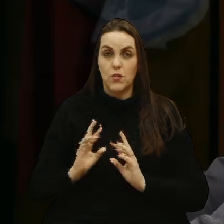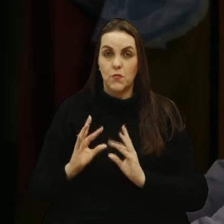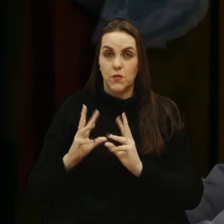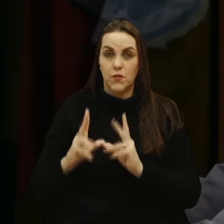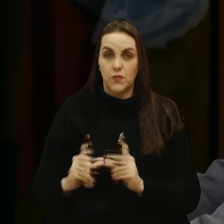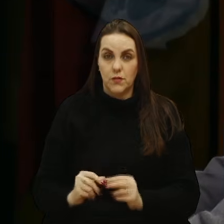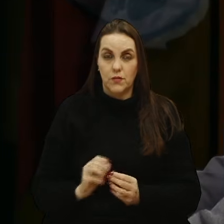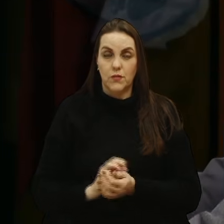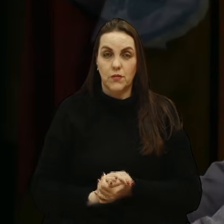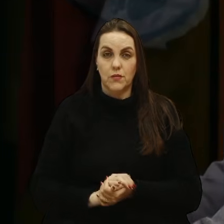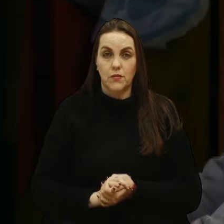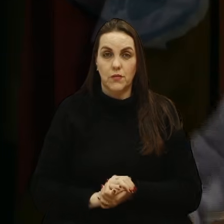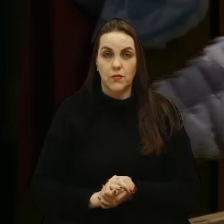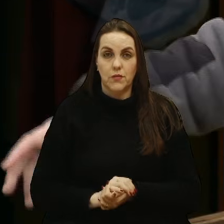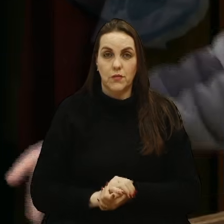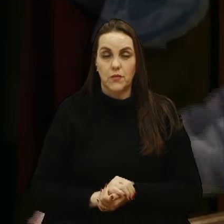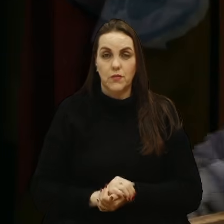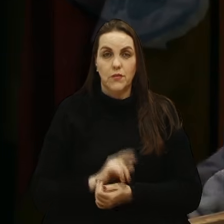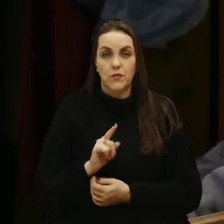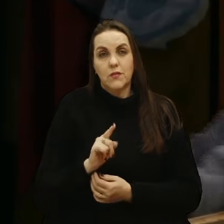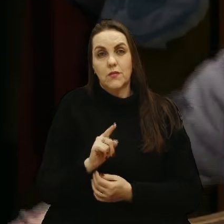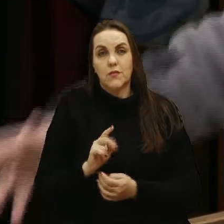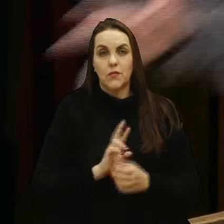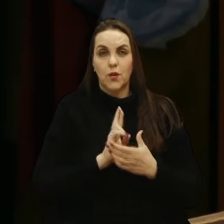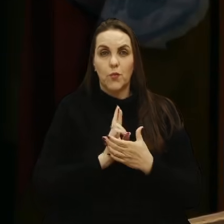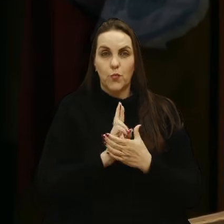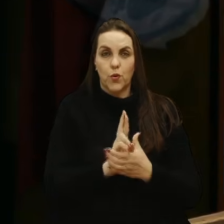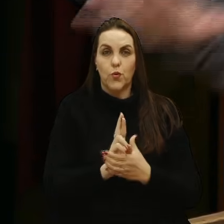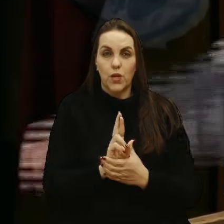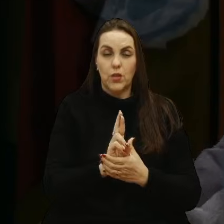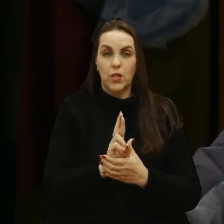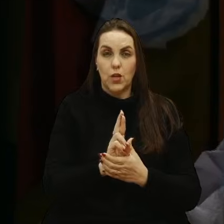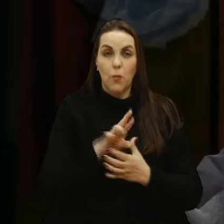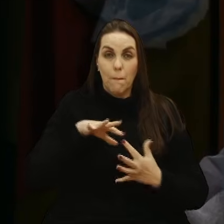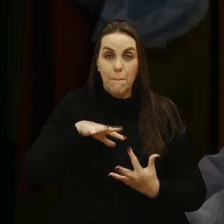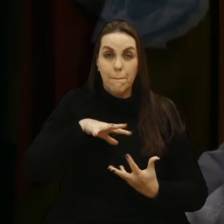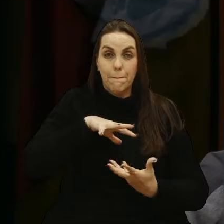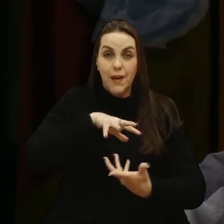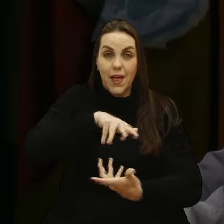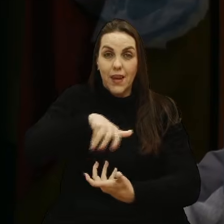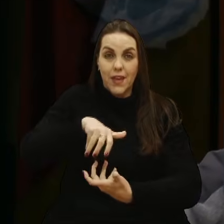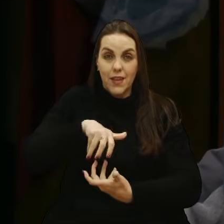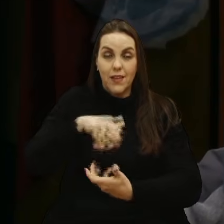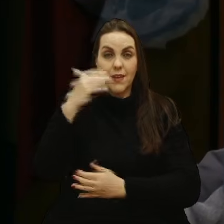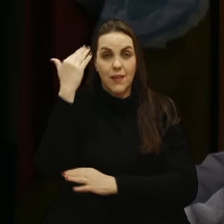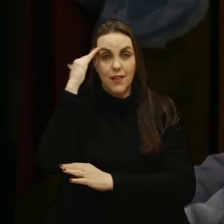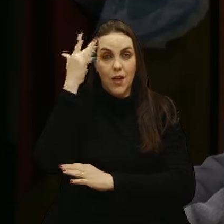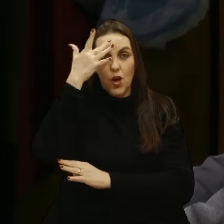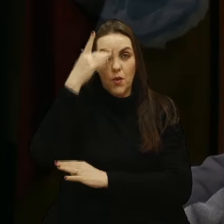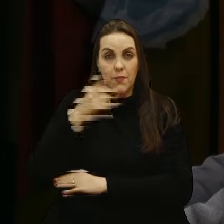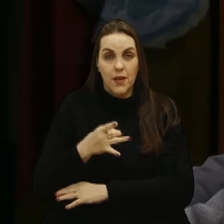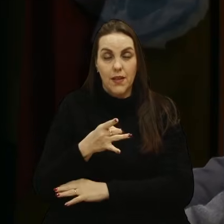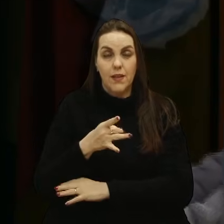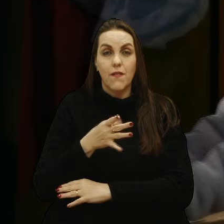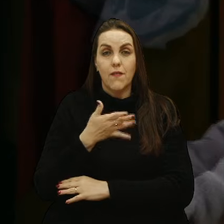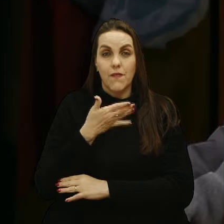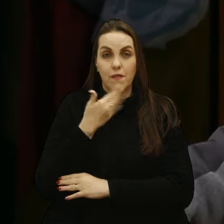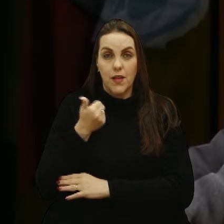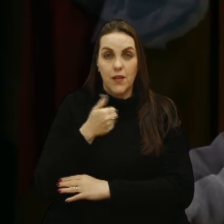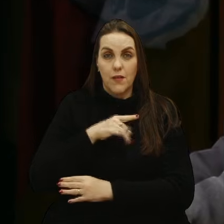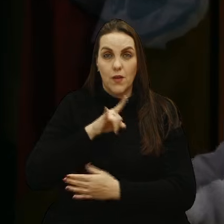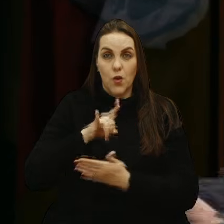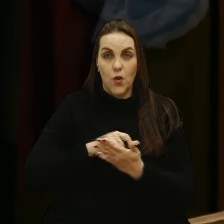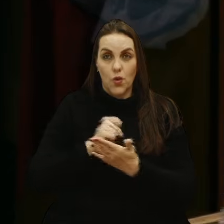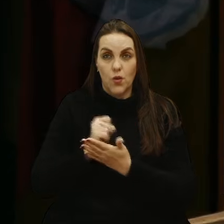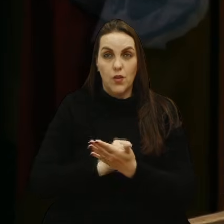Porque a questão é a seguinte, as procuradorias do planeta entendem como válido o contrato da Conlurb com o